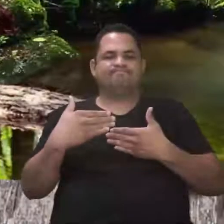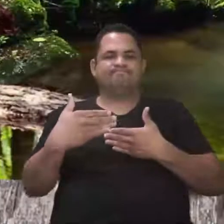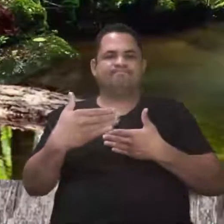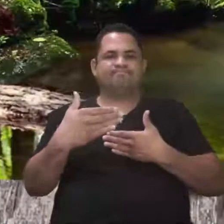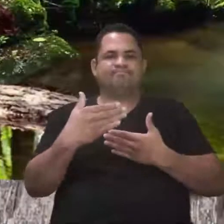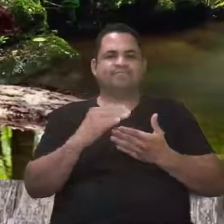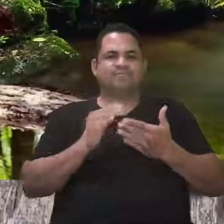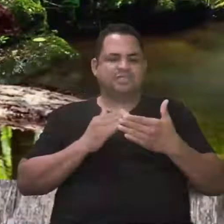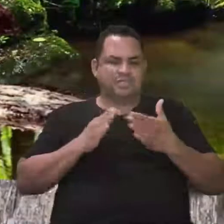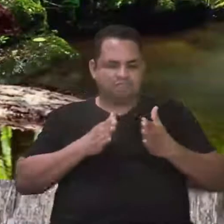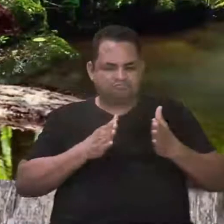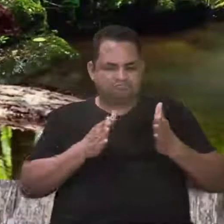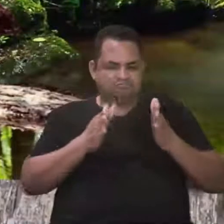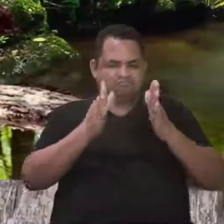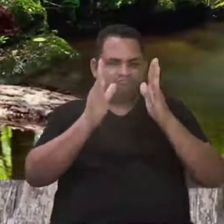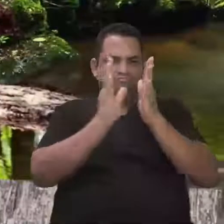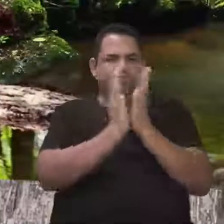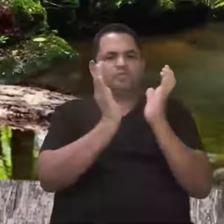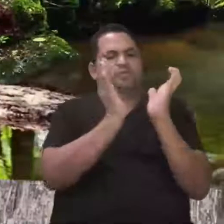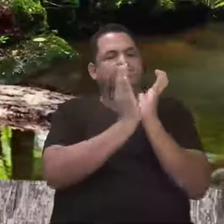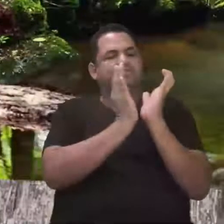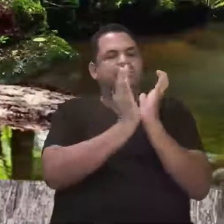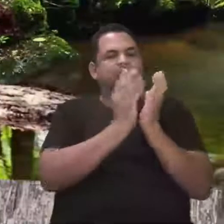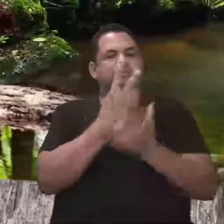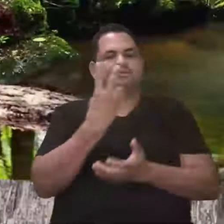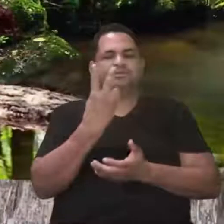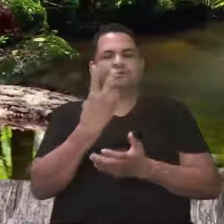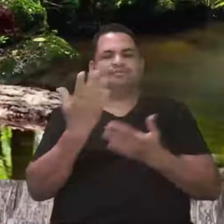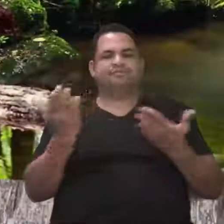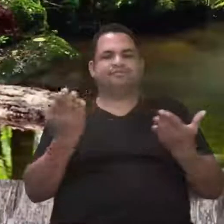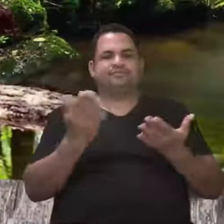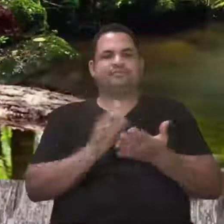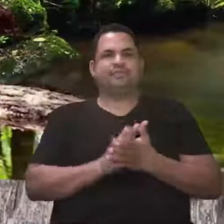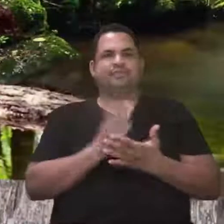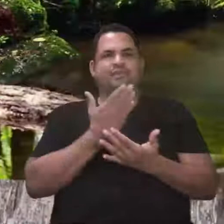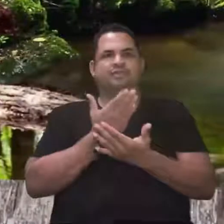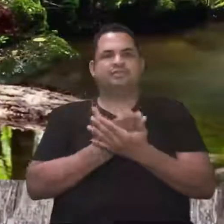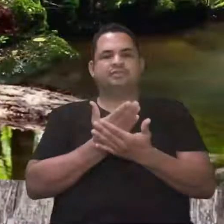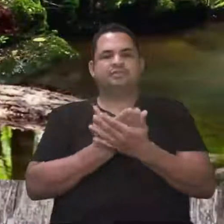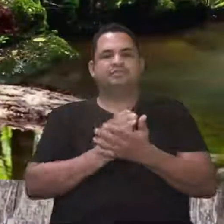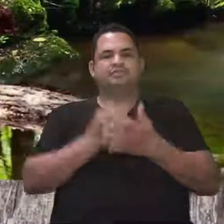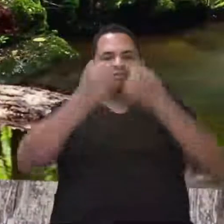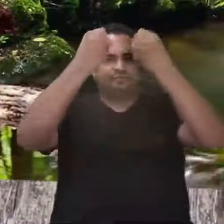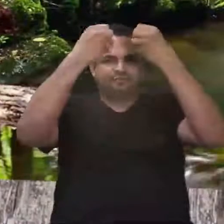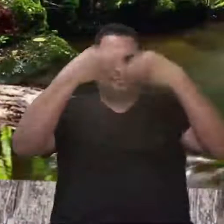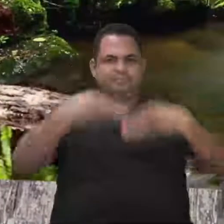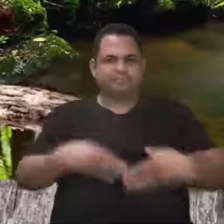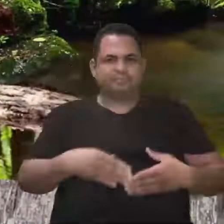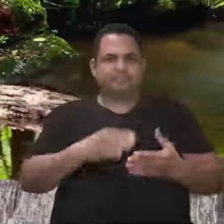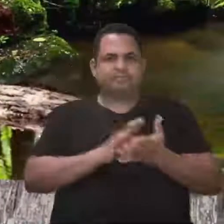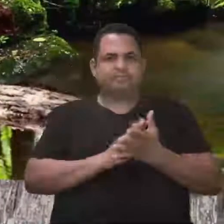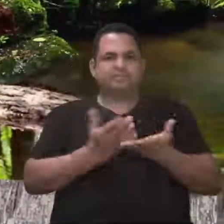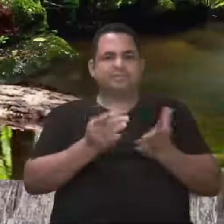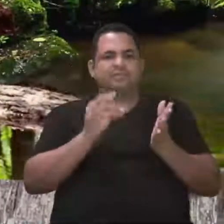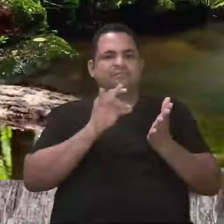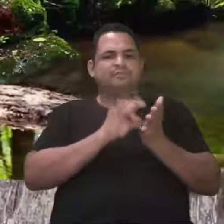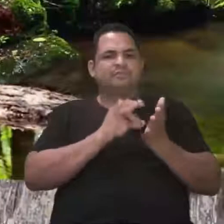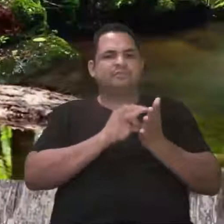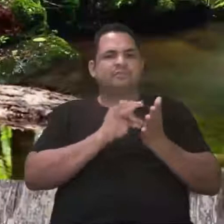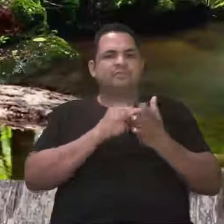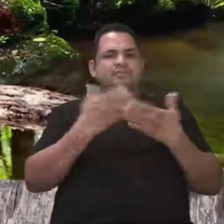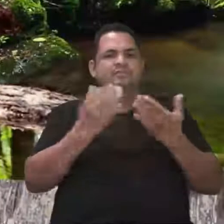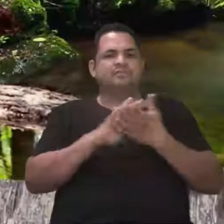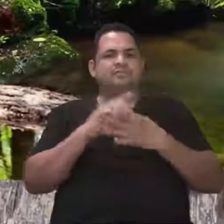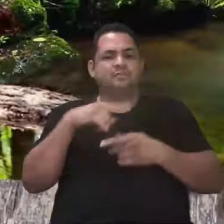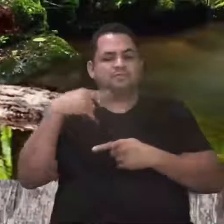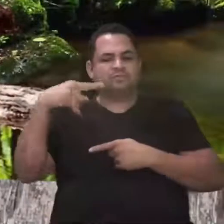que um bom caminho já da unidade 2, não é isso? E nessa aula nós vamos falar de evidências